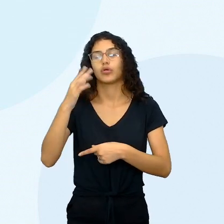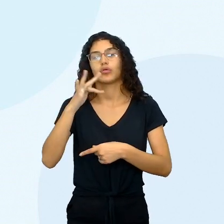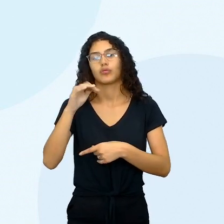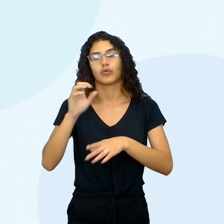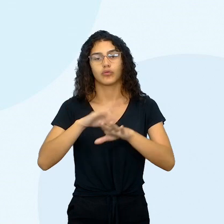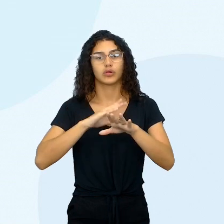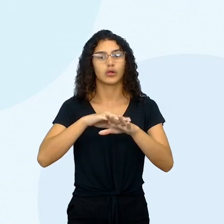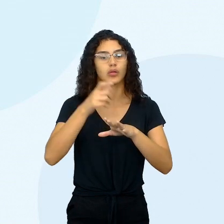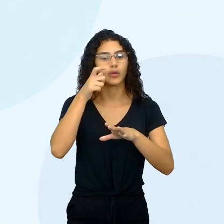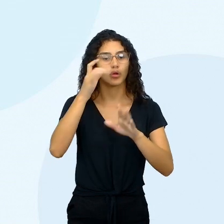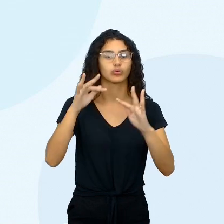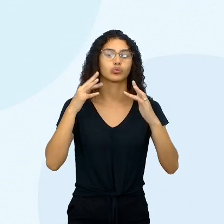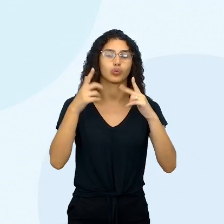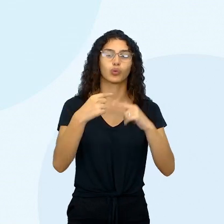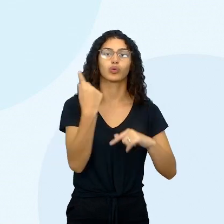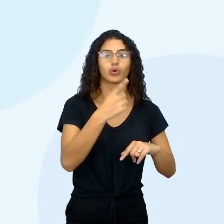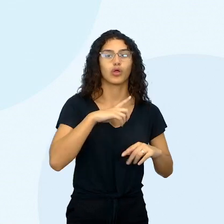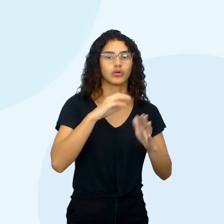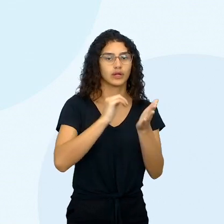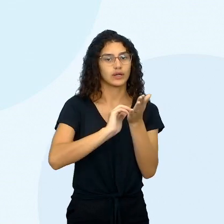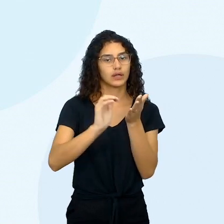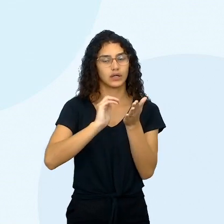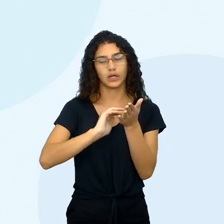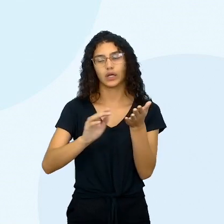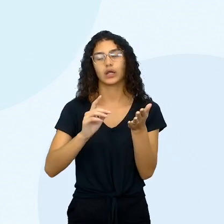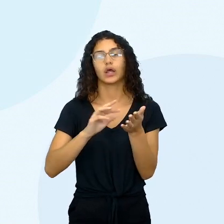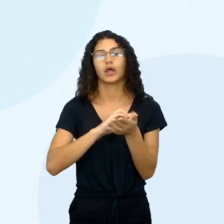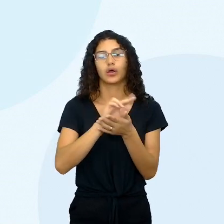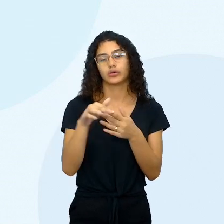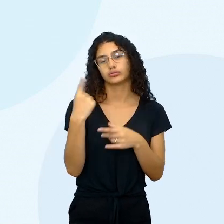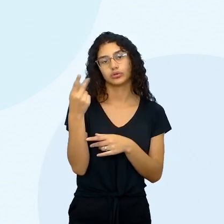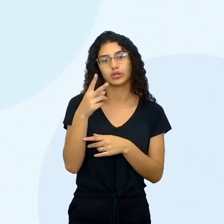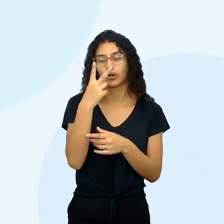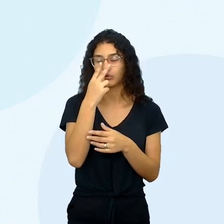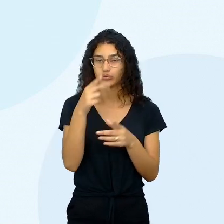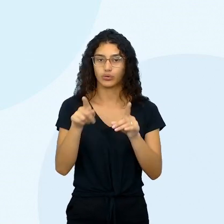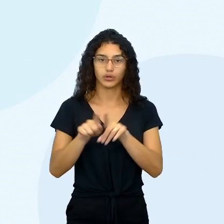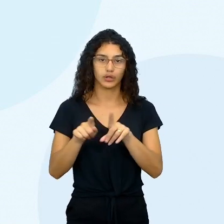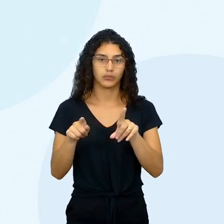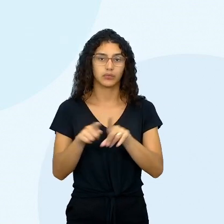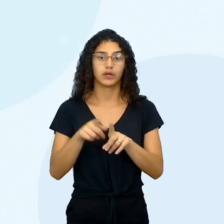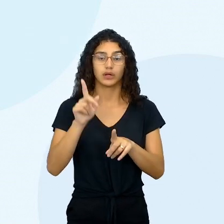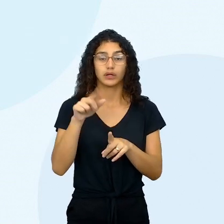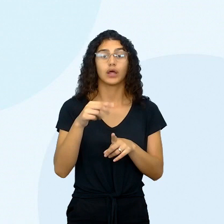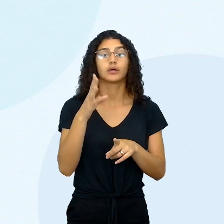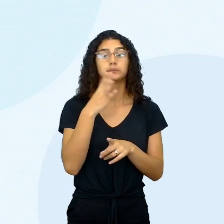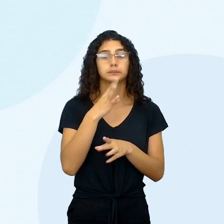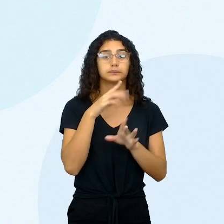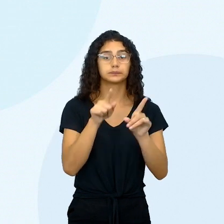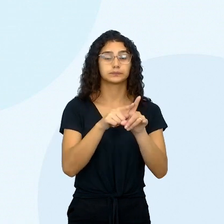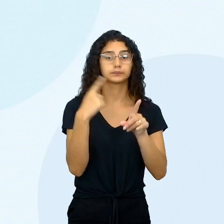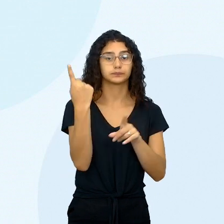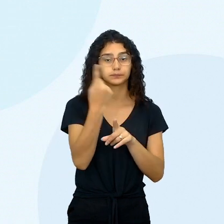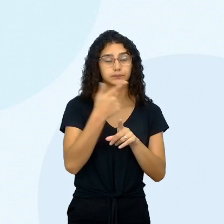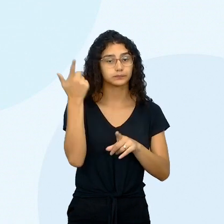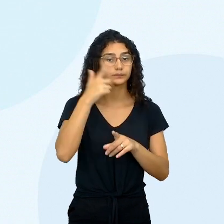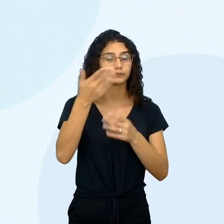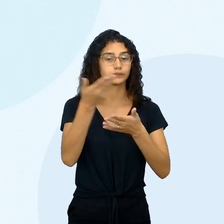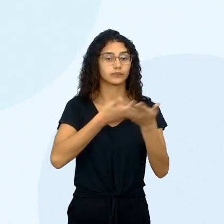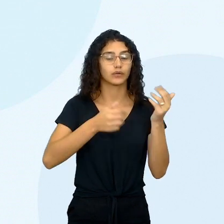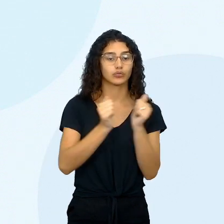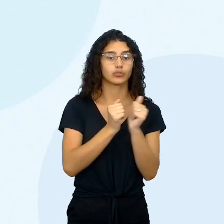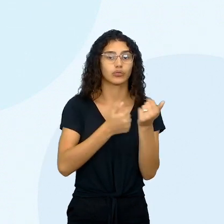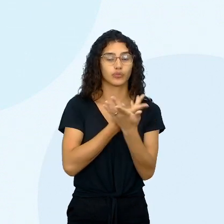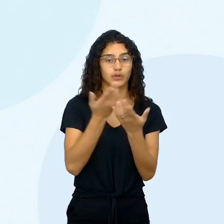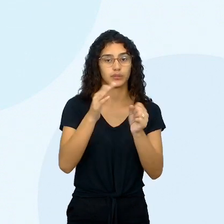uma curadoria de tudo que a gente tinha aqui na secretaria e coisas que a gente achou de fora, que seria bem legal a gente conseguir compartilhar com vocês